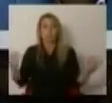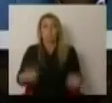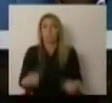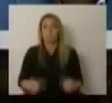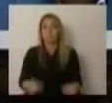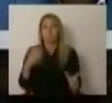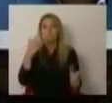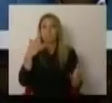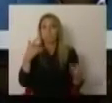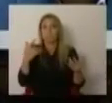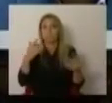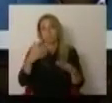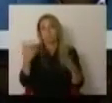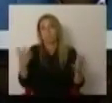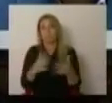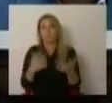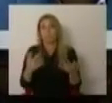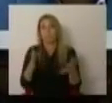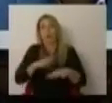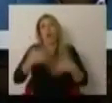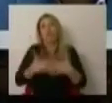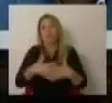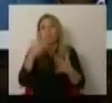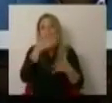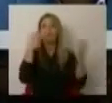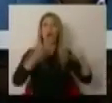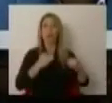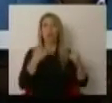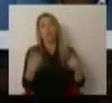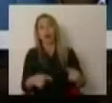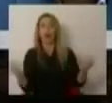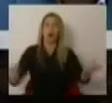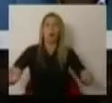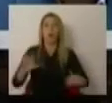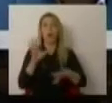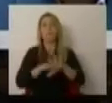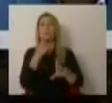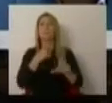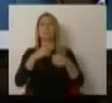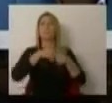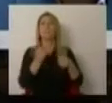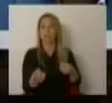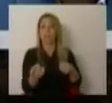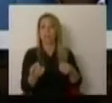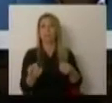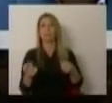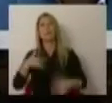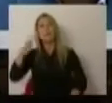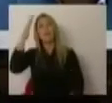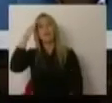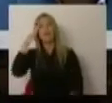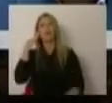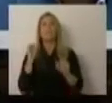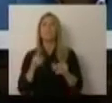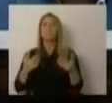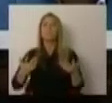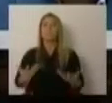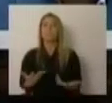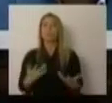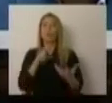existir ou não um acordo relativamente ao Brexit. E, portanto, considerando que existe neste momento